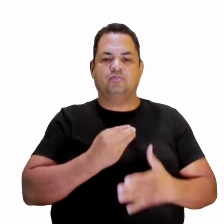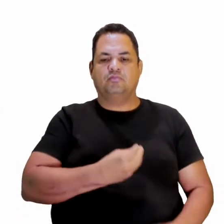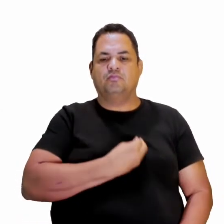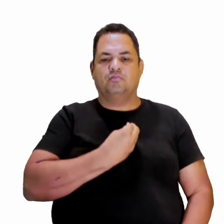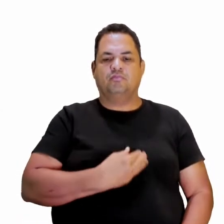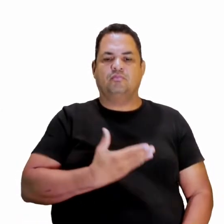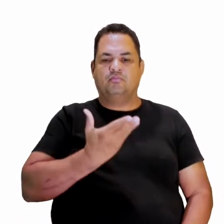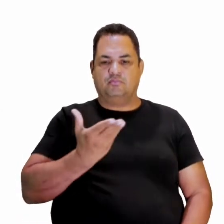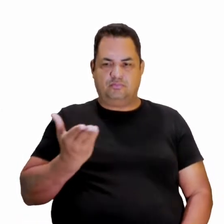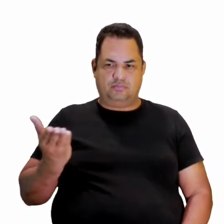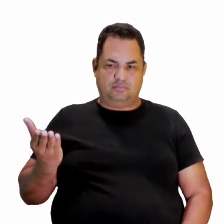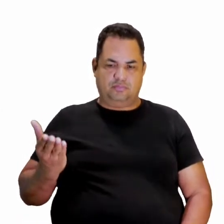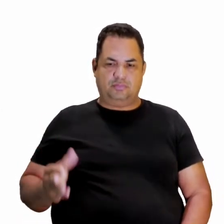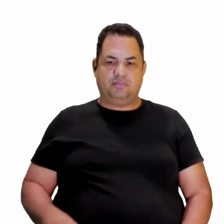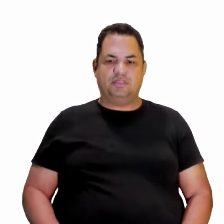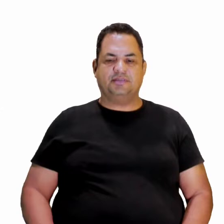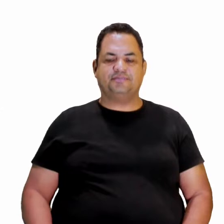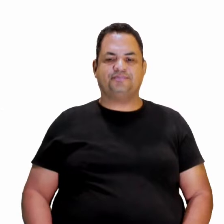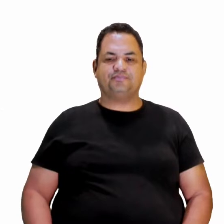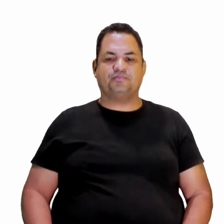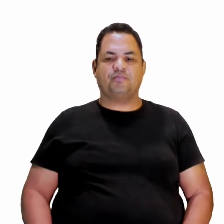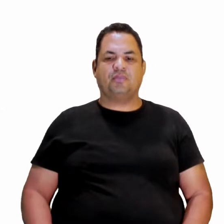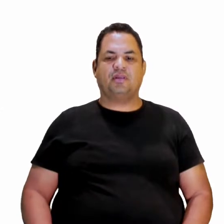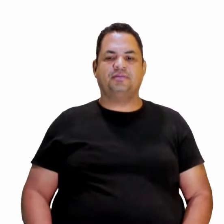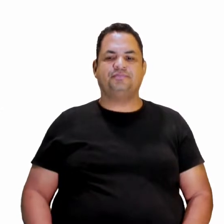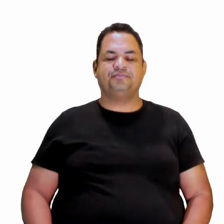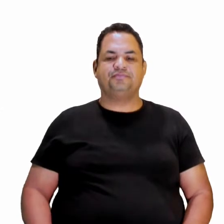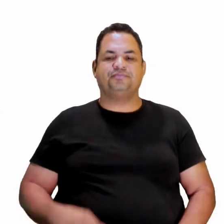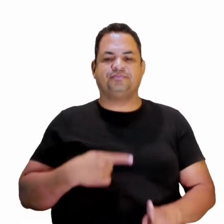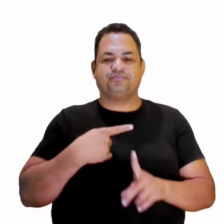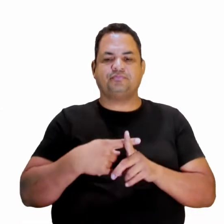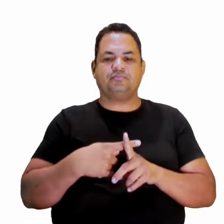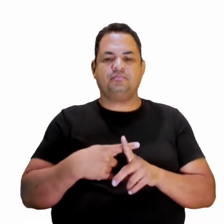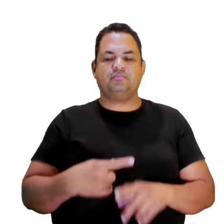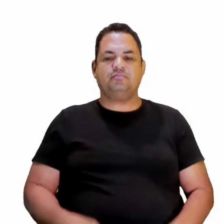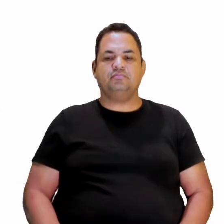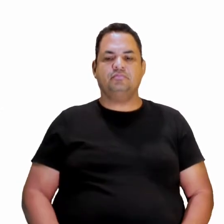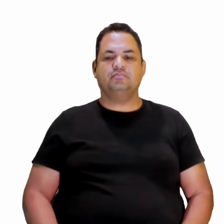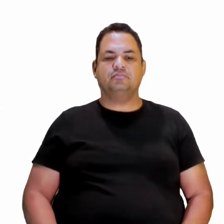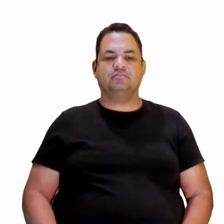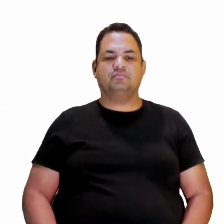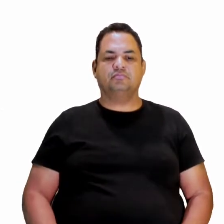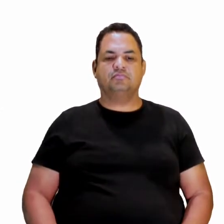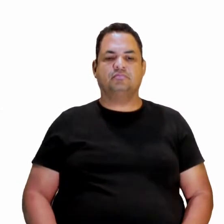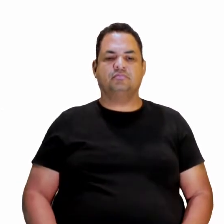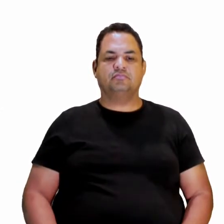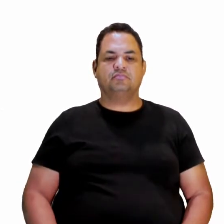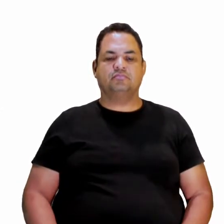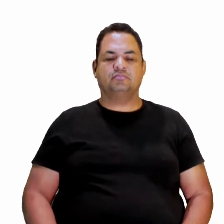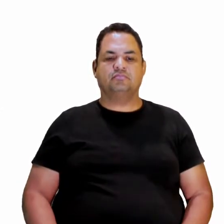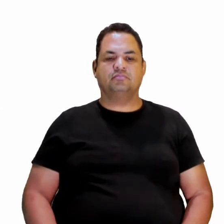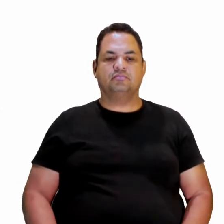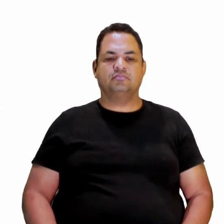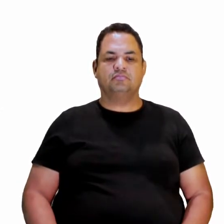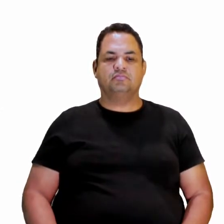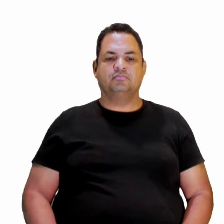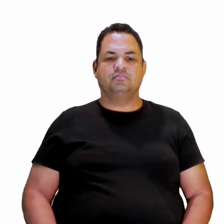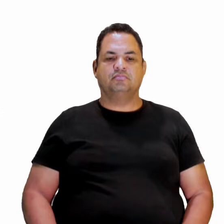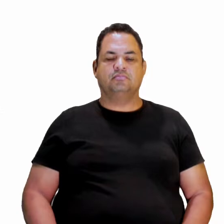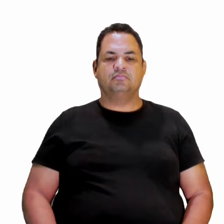eles am, is, are, plus, mais, the main verb in